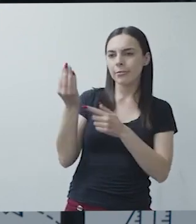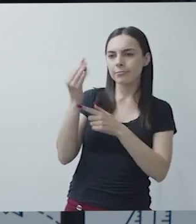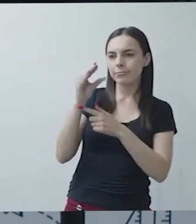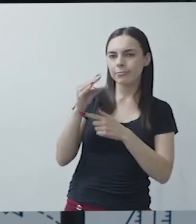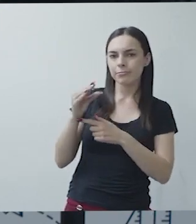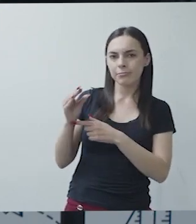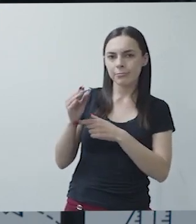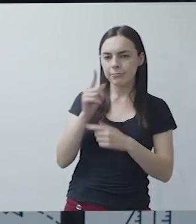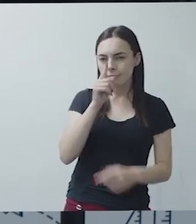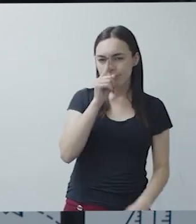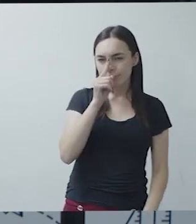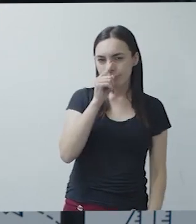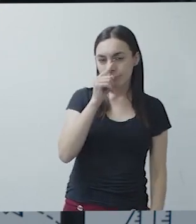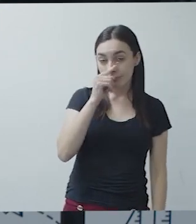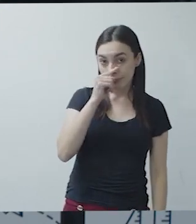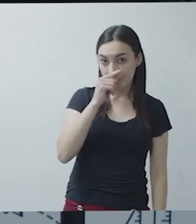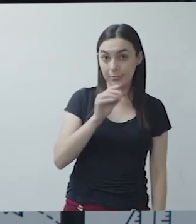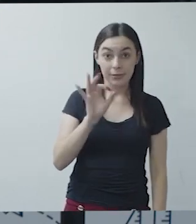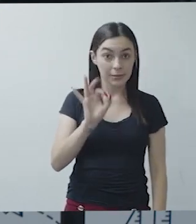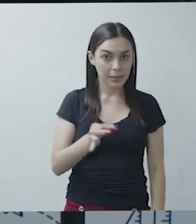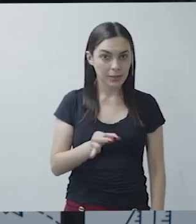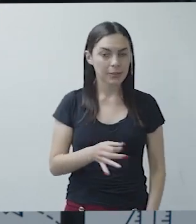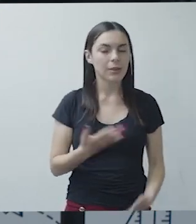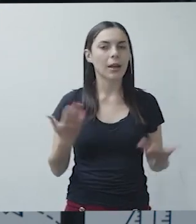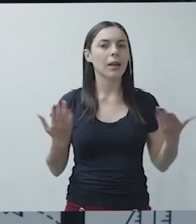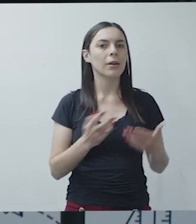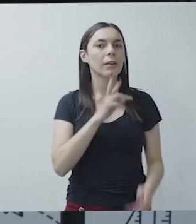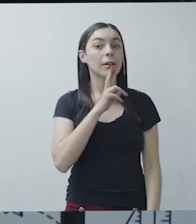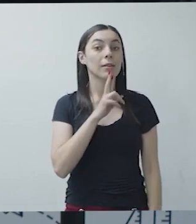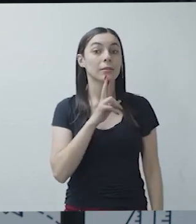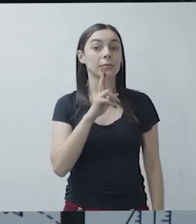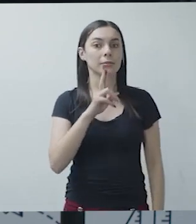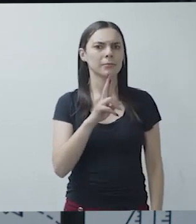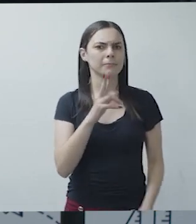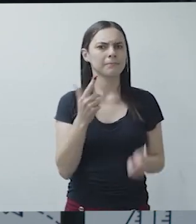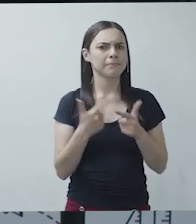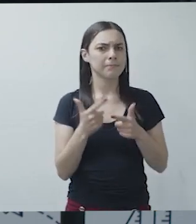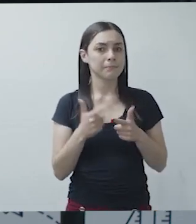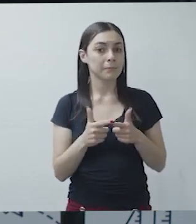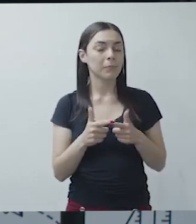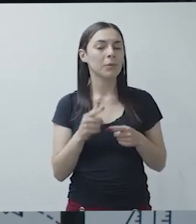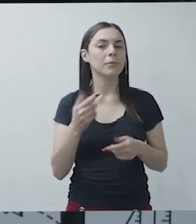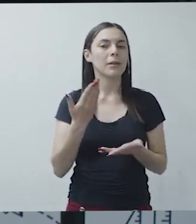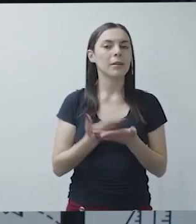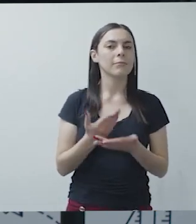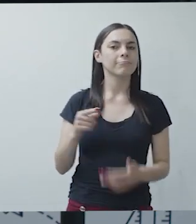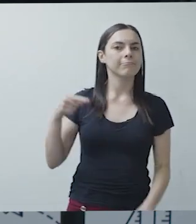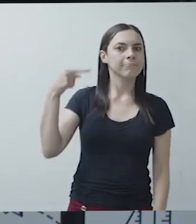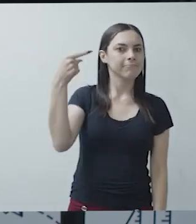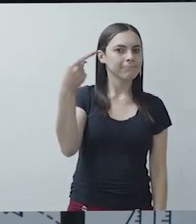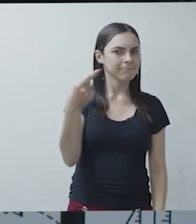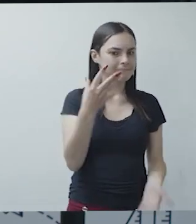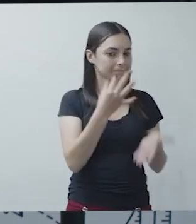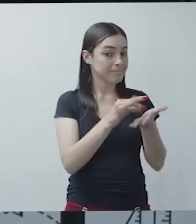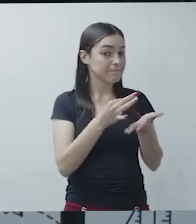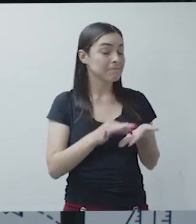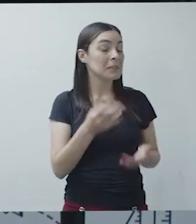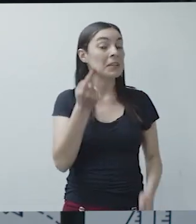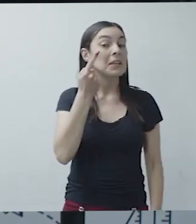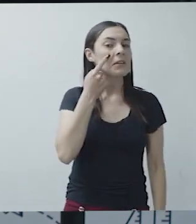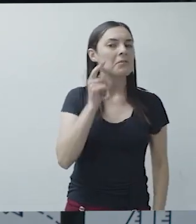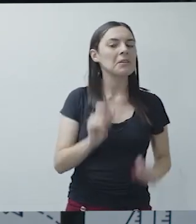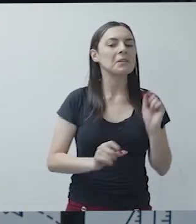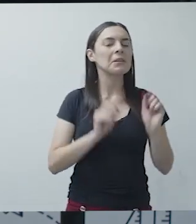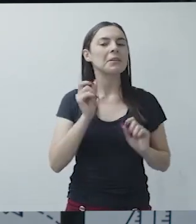horas. Isso, eu vou trazer a resolução deste problema aqui na próxima aula, tá? Quero ver quem é que vai